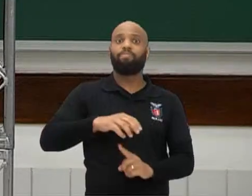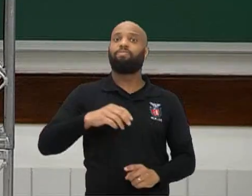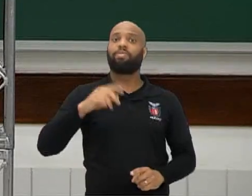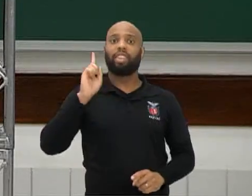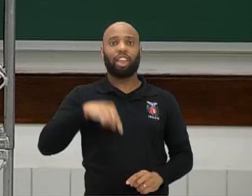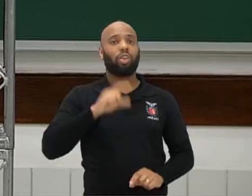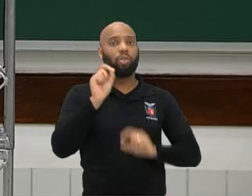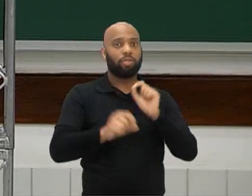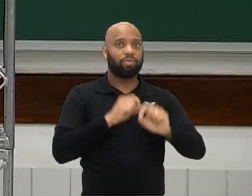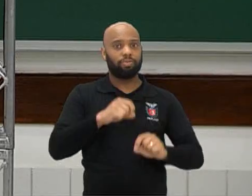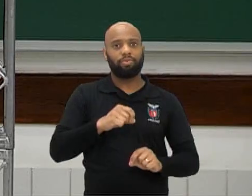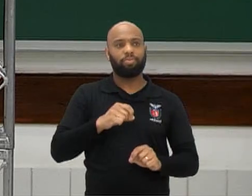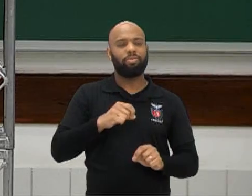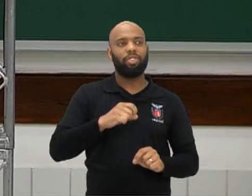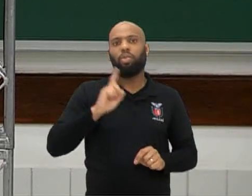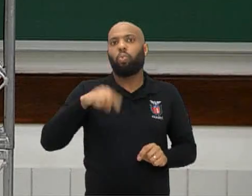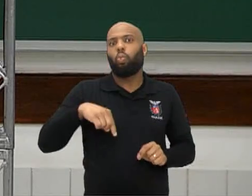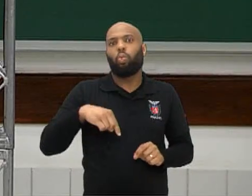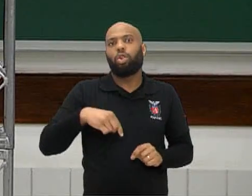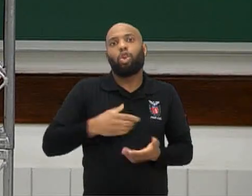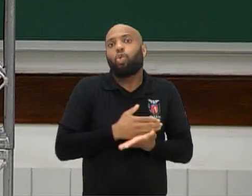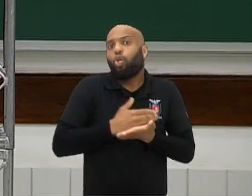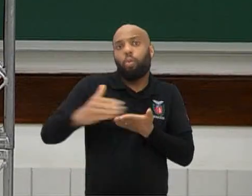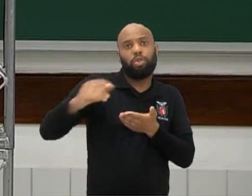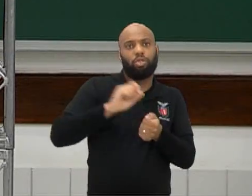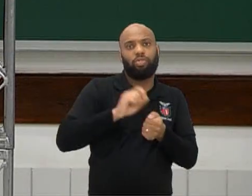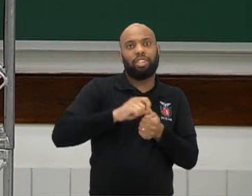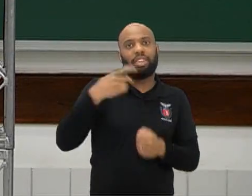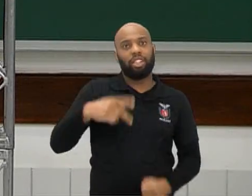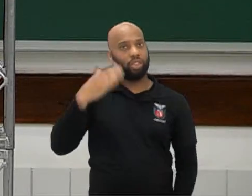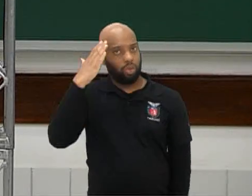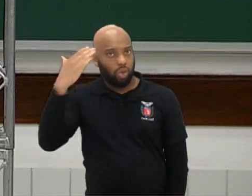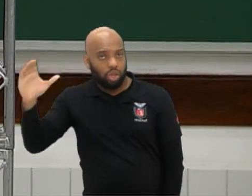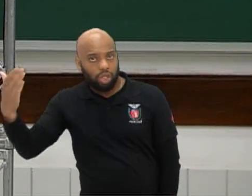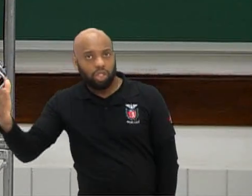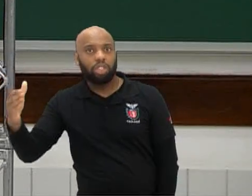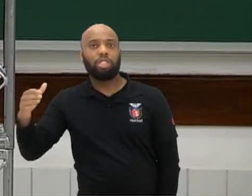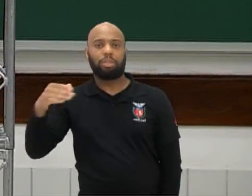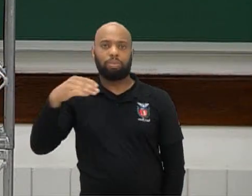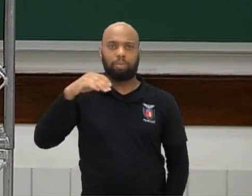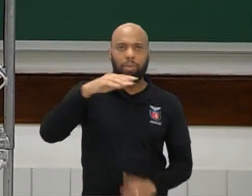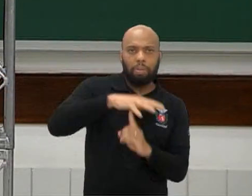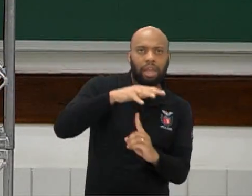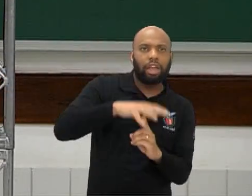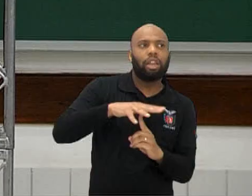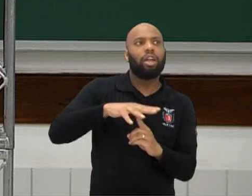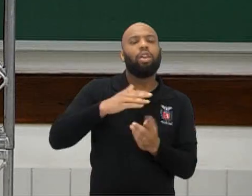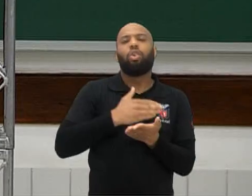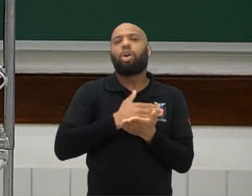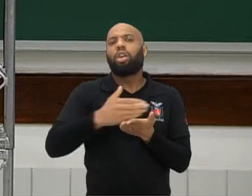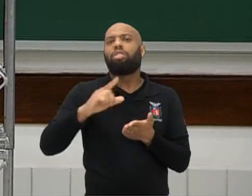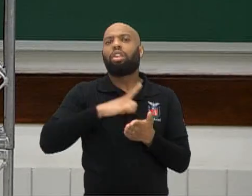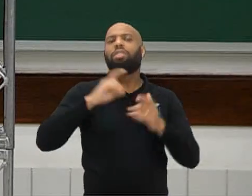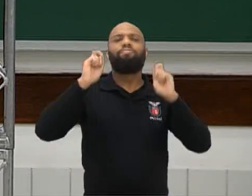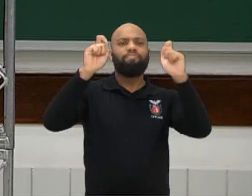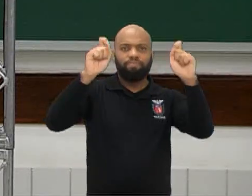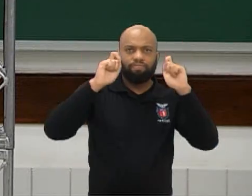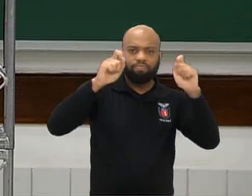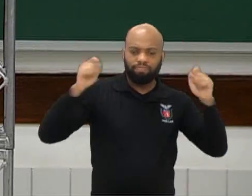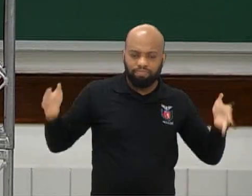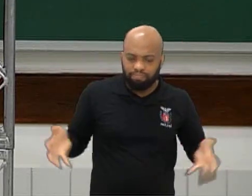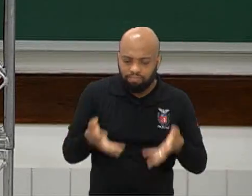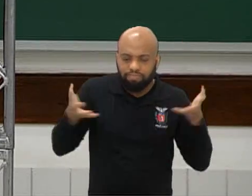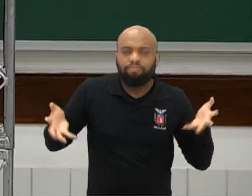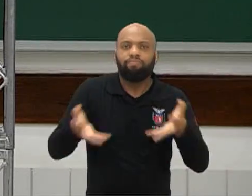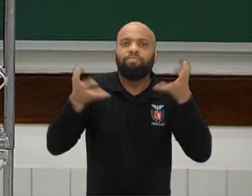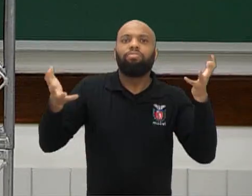de lixo no Brasil. A cidade de Curitiba e o estado do Paraná têm campanhas fantásticas